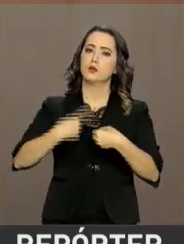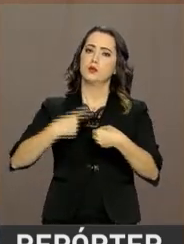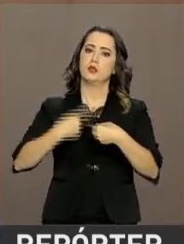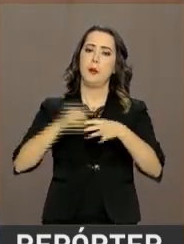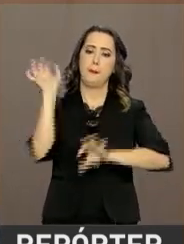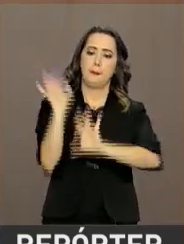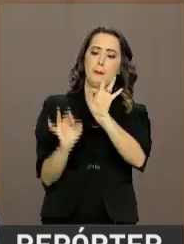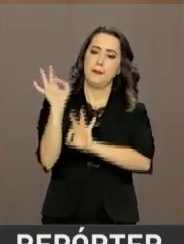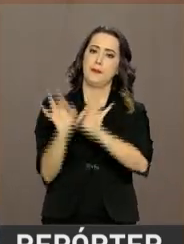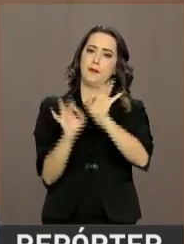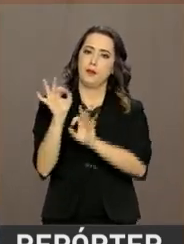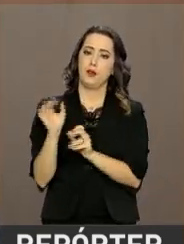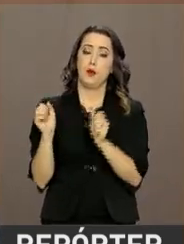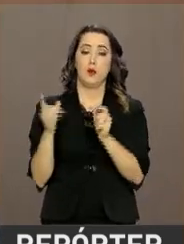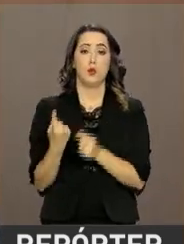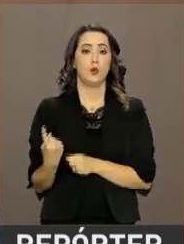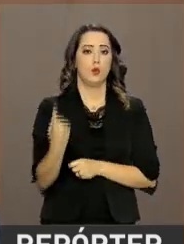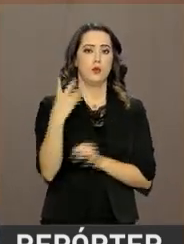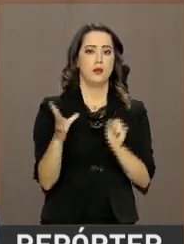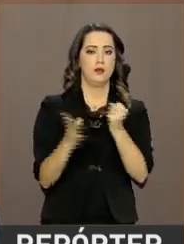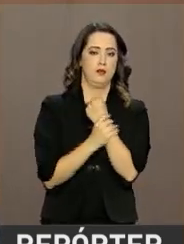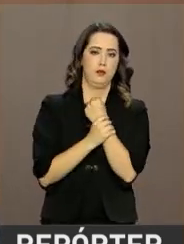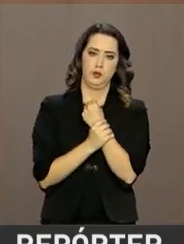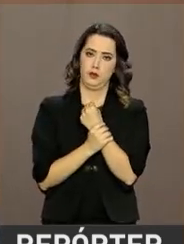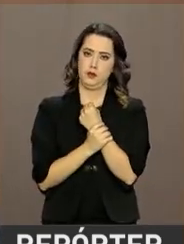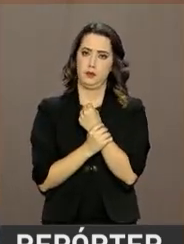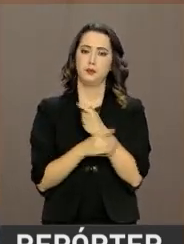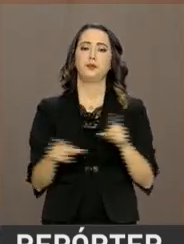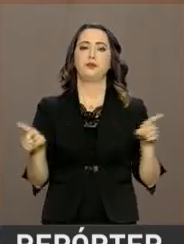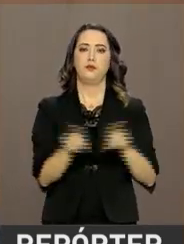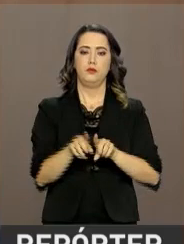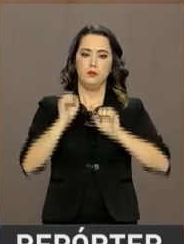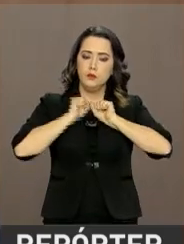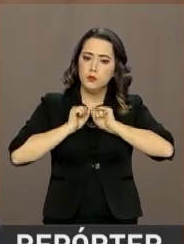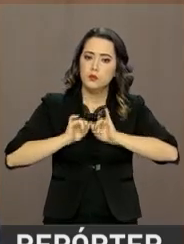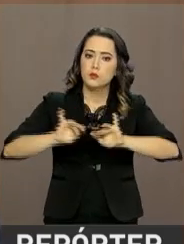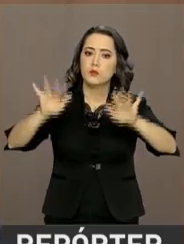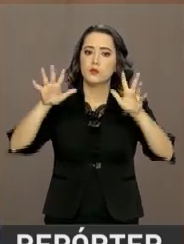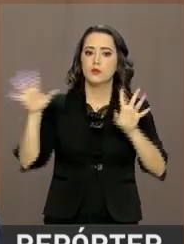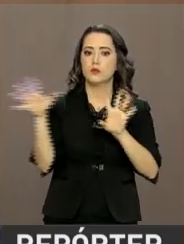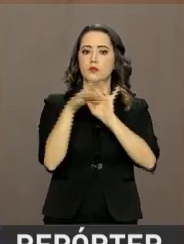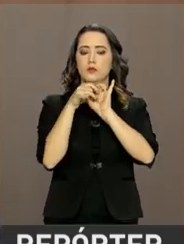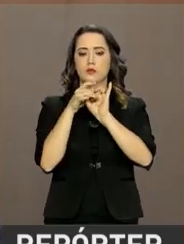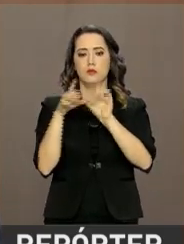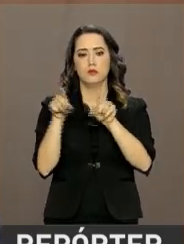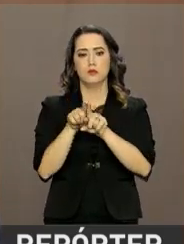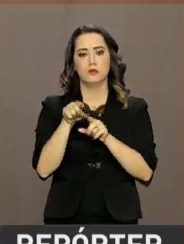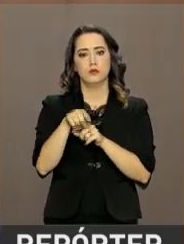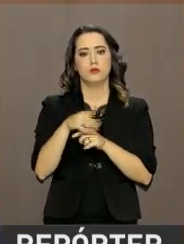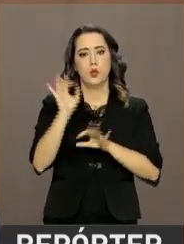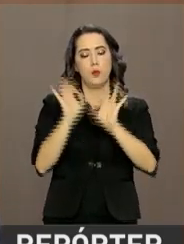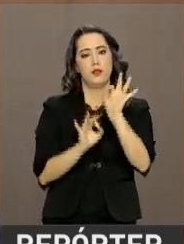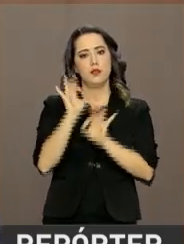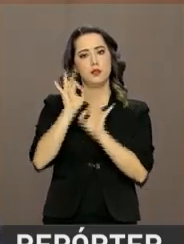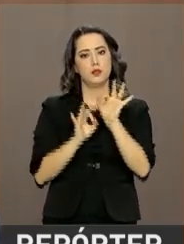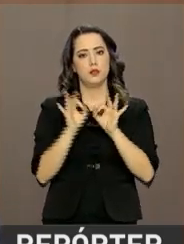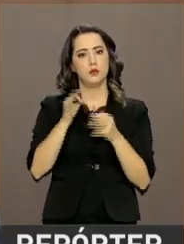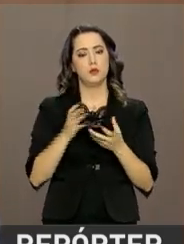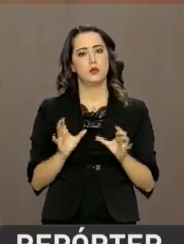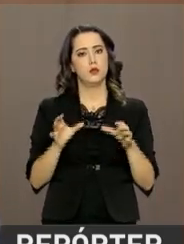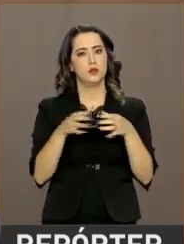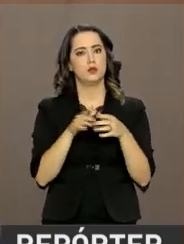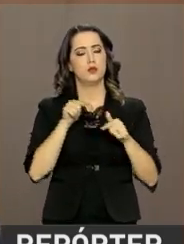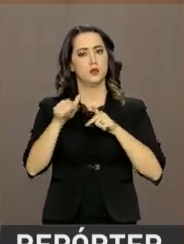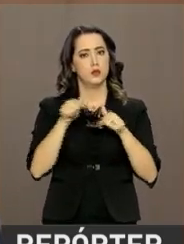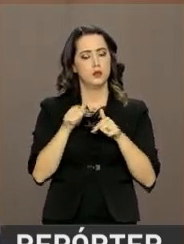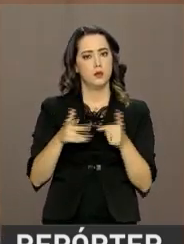de um sistema de segurança além disso promove a integração o planejamento nas áreas